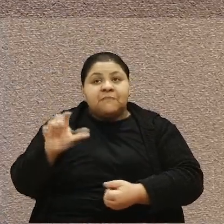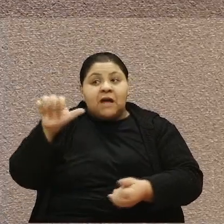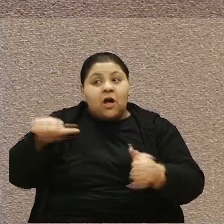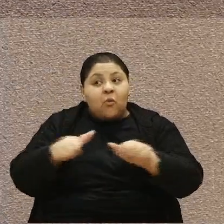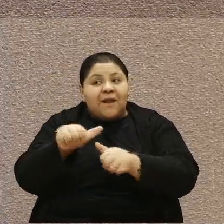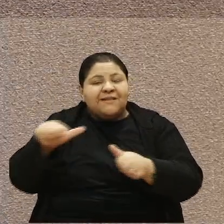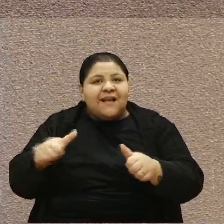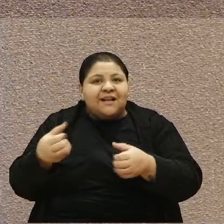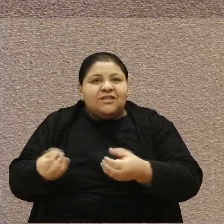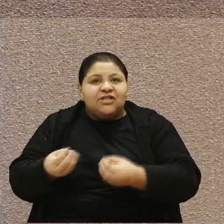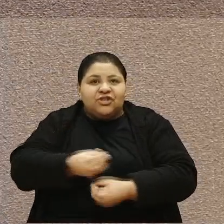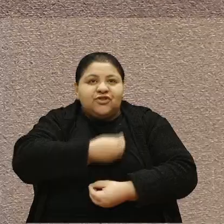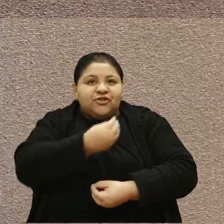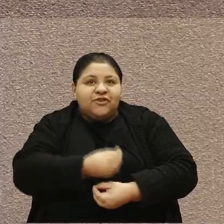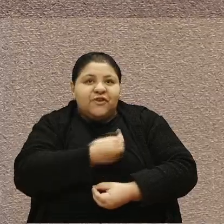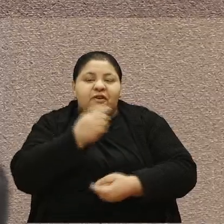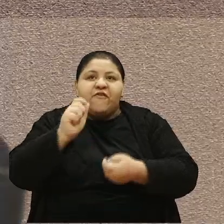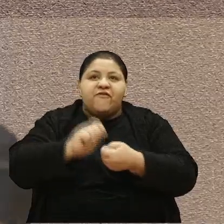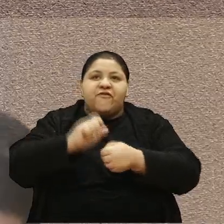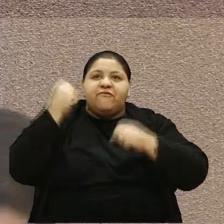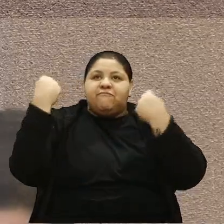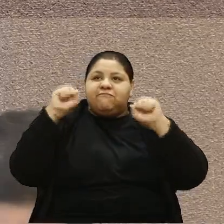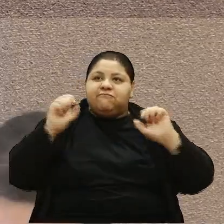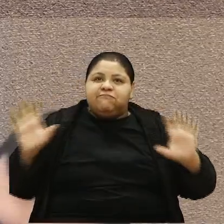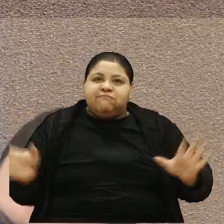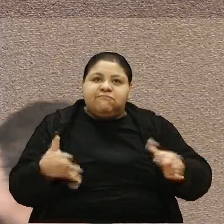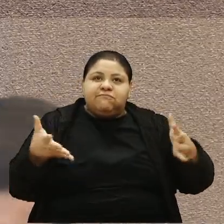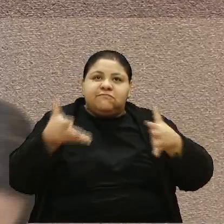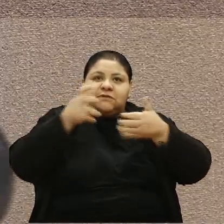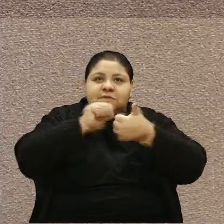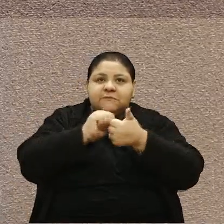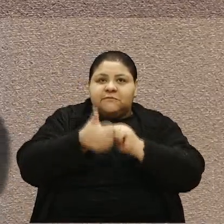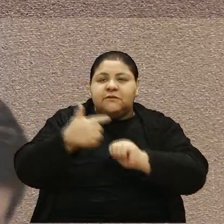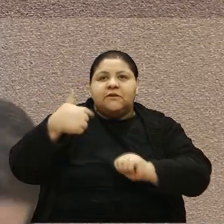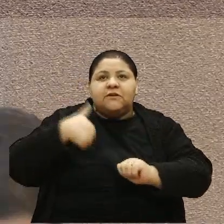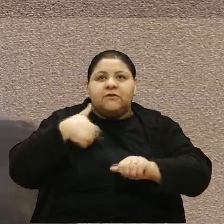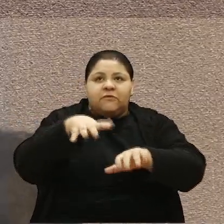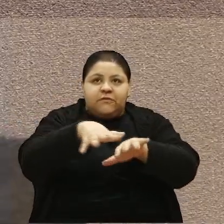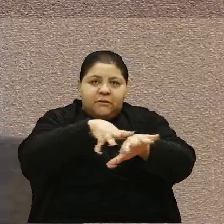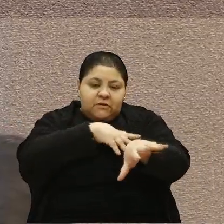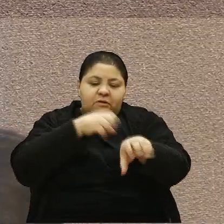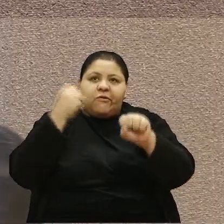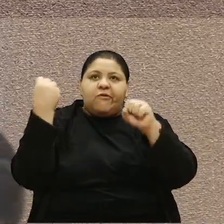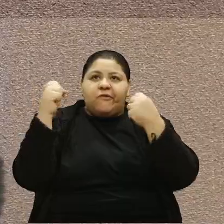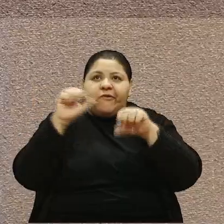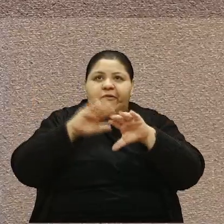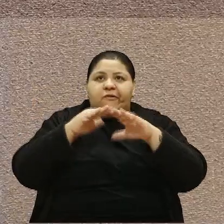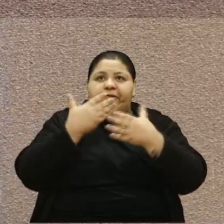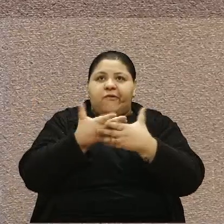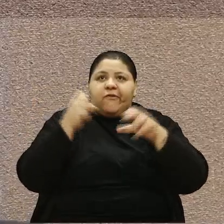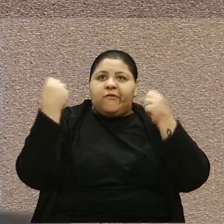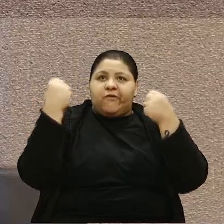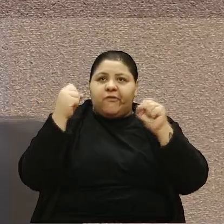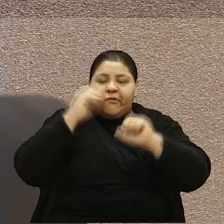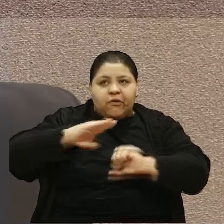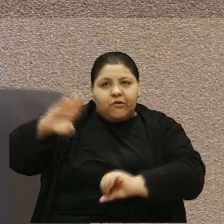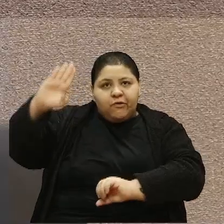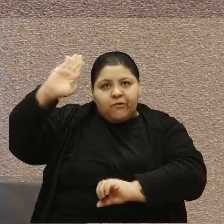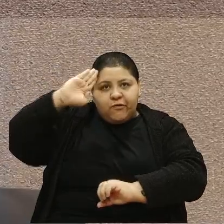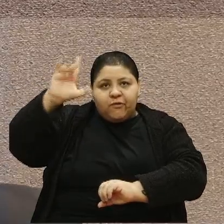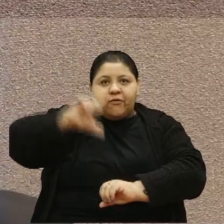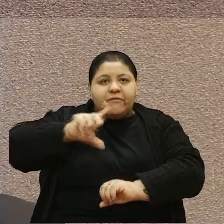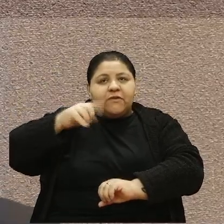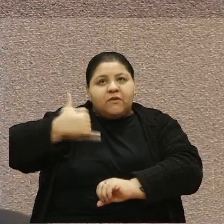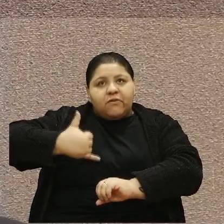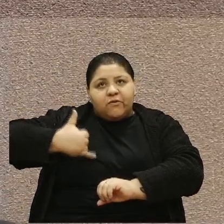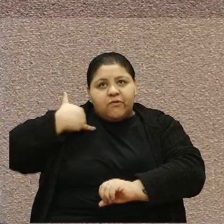vida por meio da atividade física e do incentivo ao esporte. Eu sou formado em Educação Física na Escola de Educação Física do Exército. Tenho muito